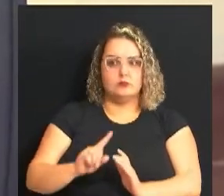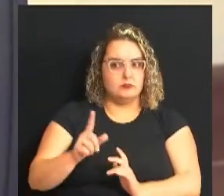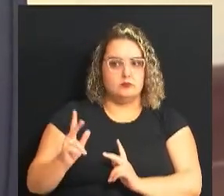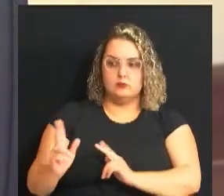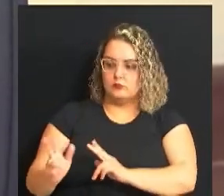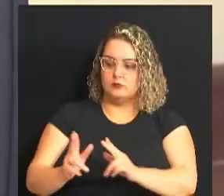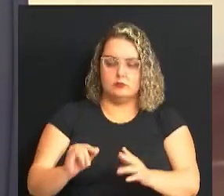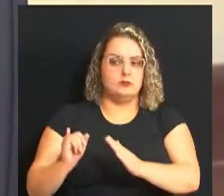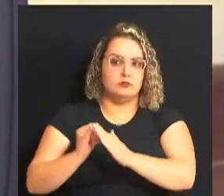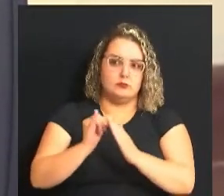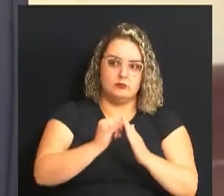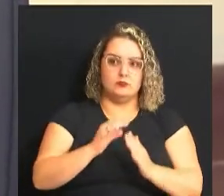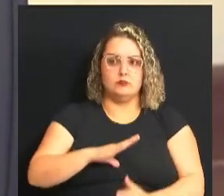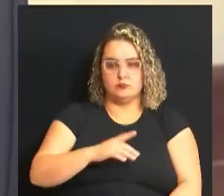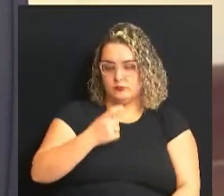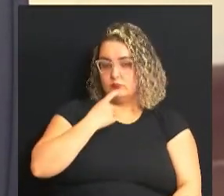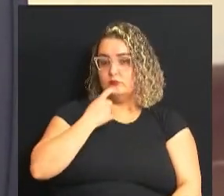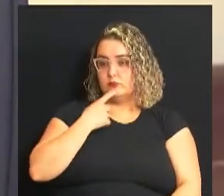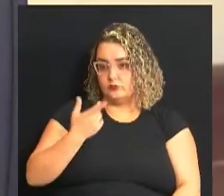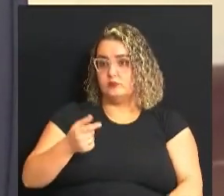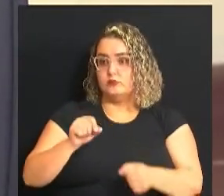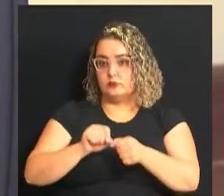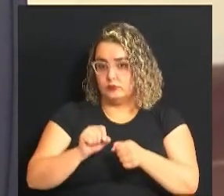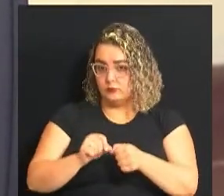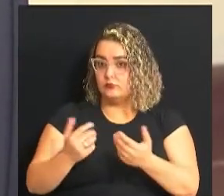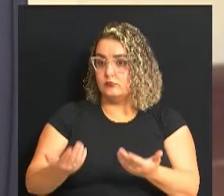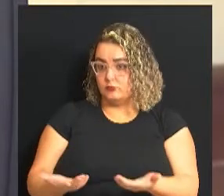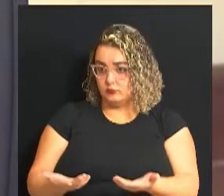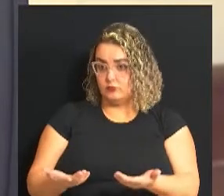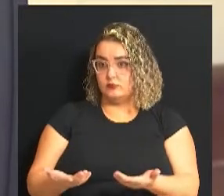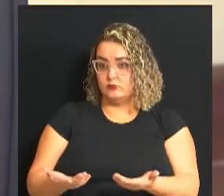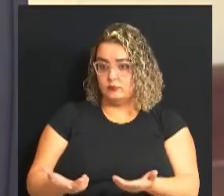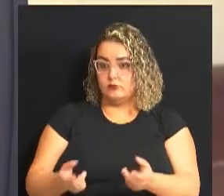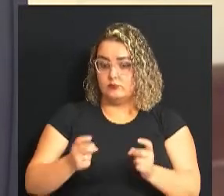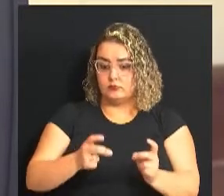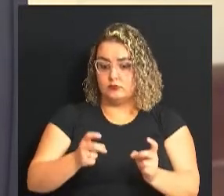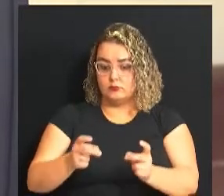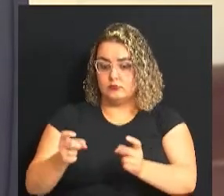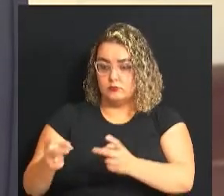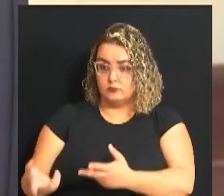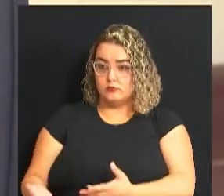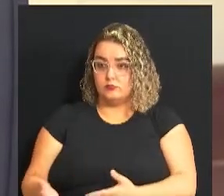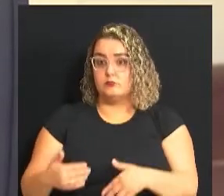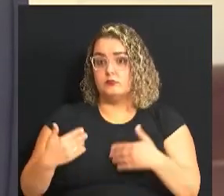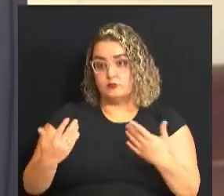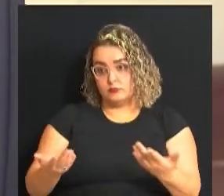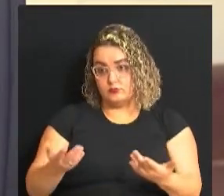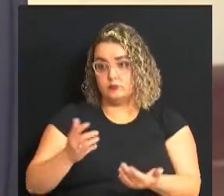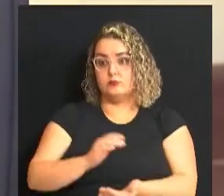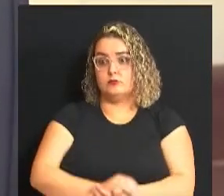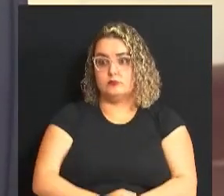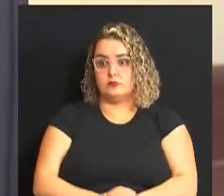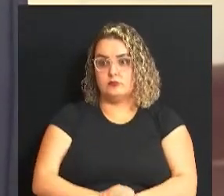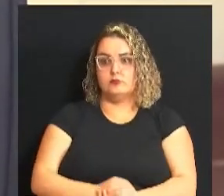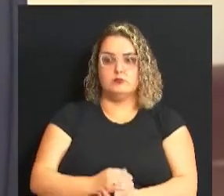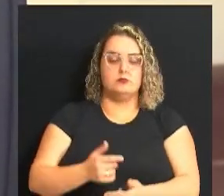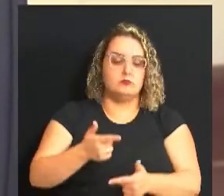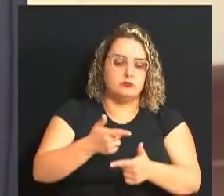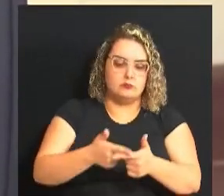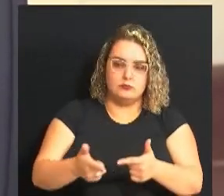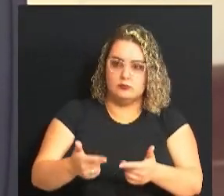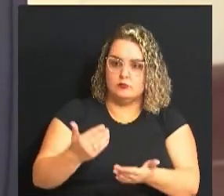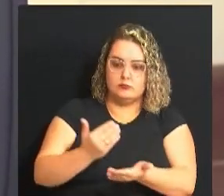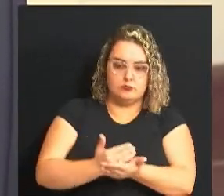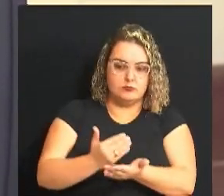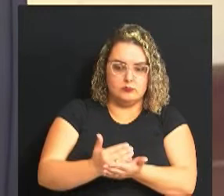do município. Então, que a gente faça essa comercialização e aí parcelado de uma